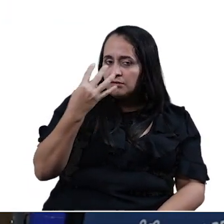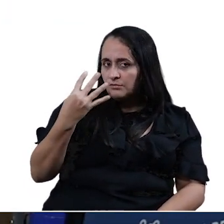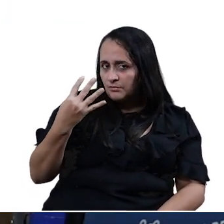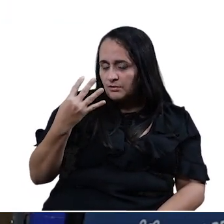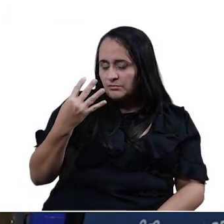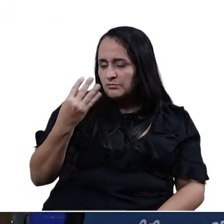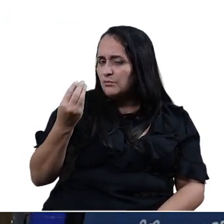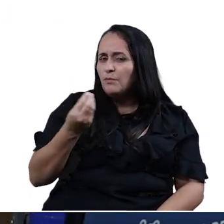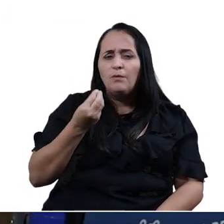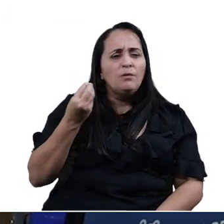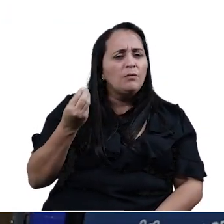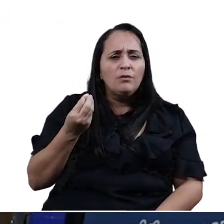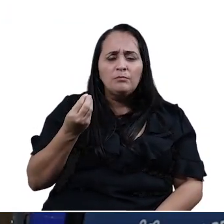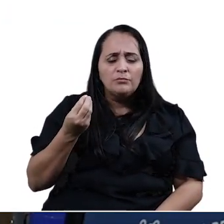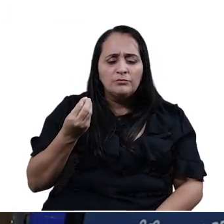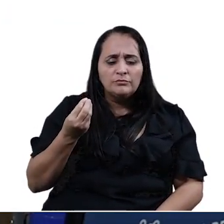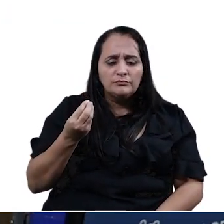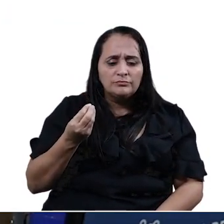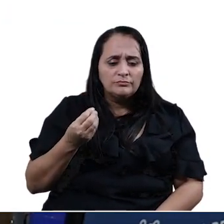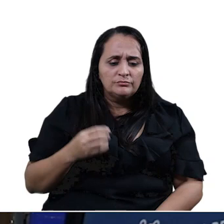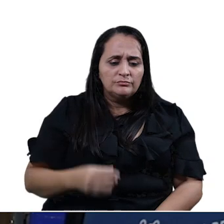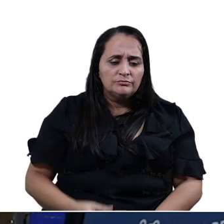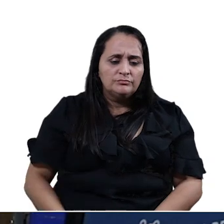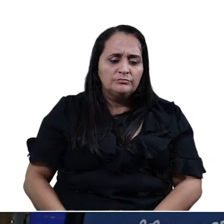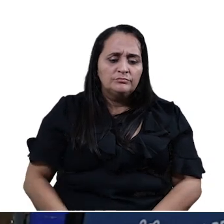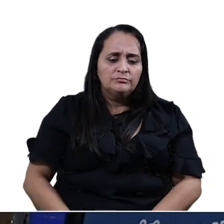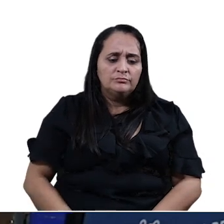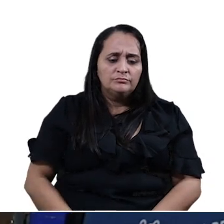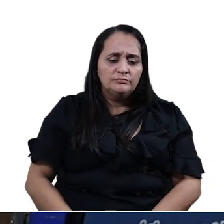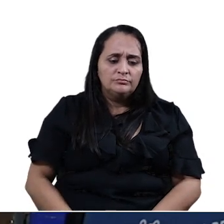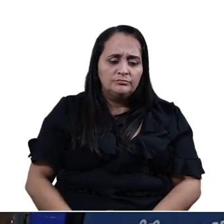564. Como que nós vamos decompor ele?